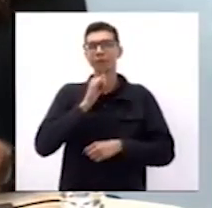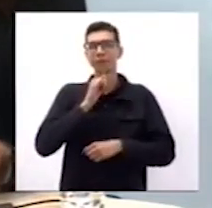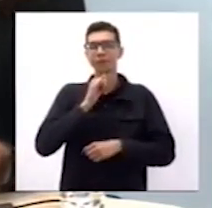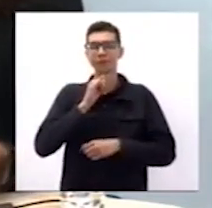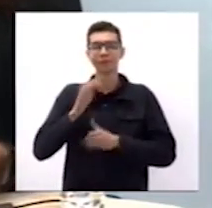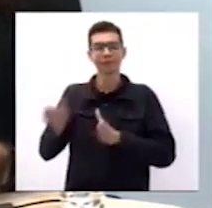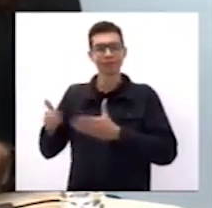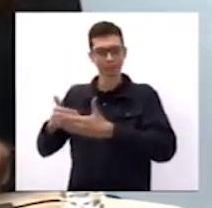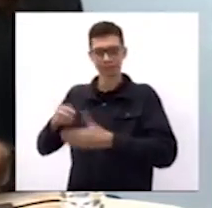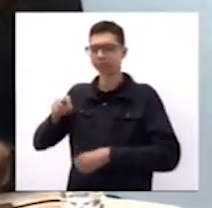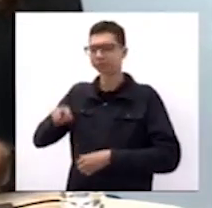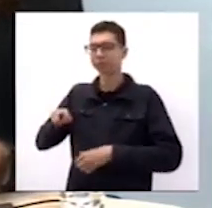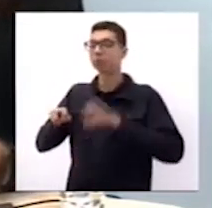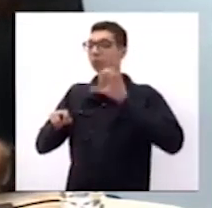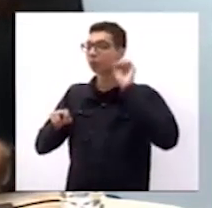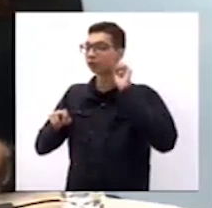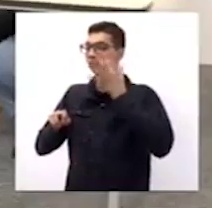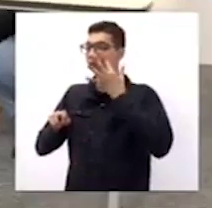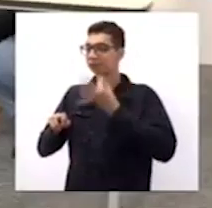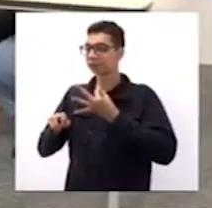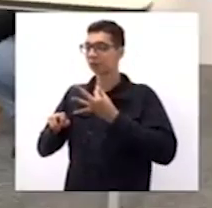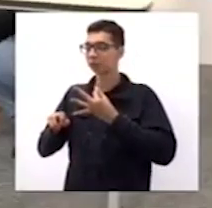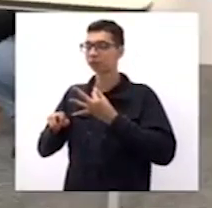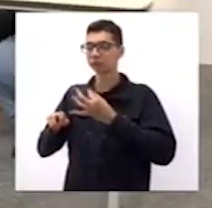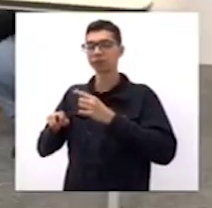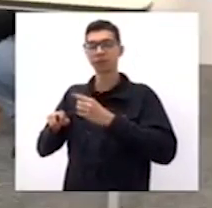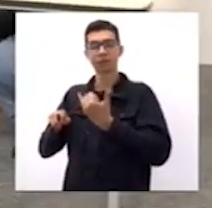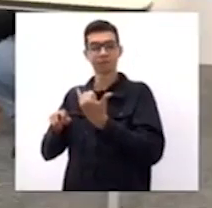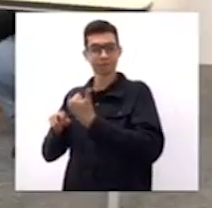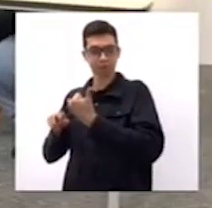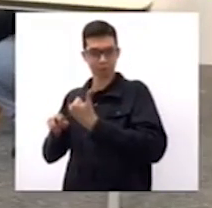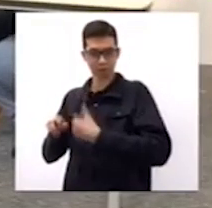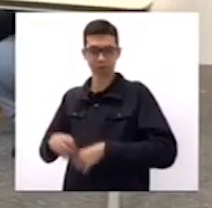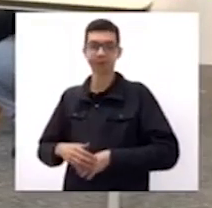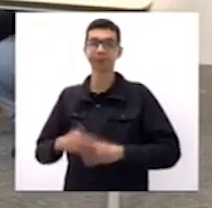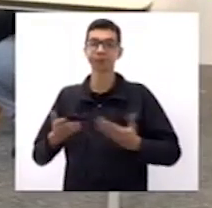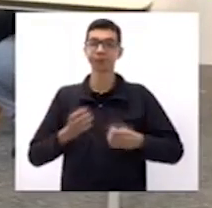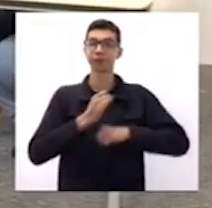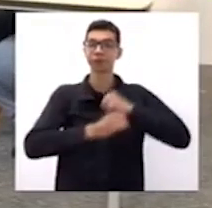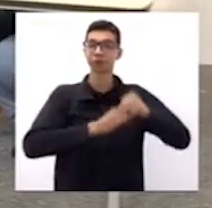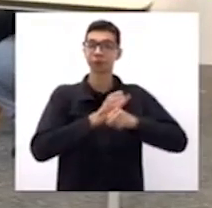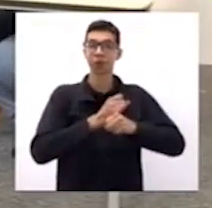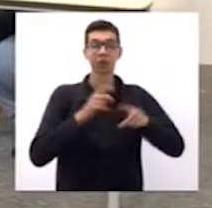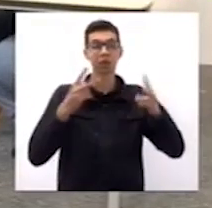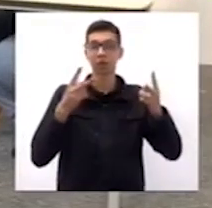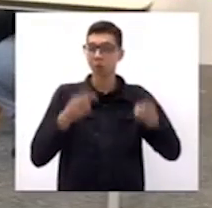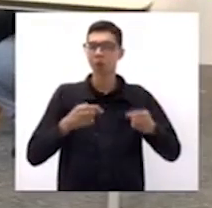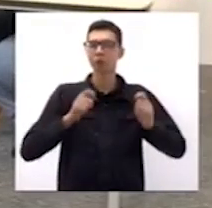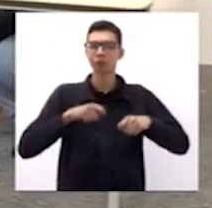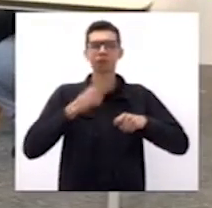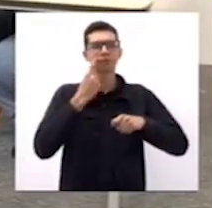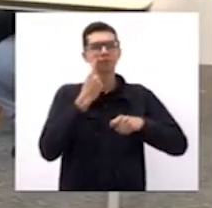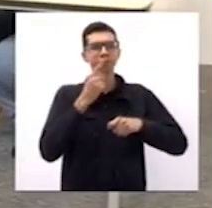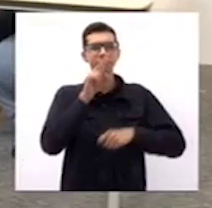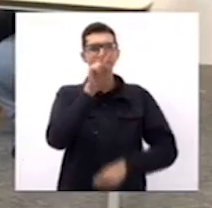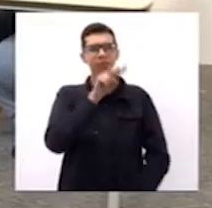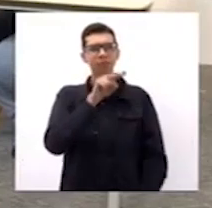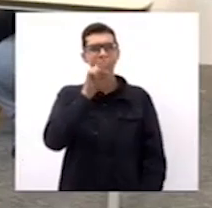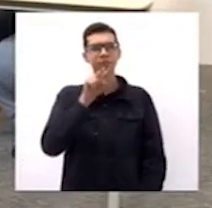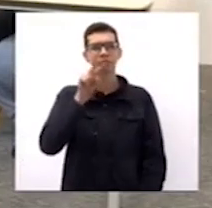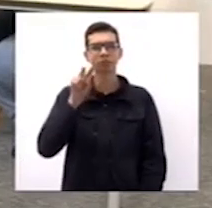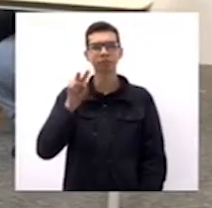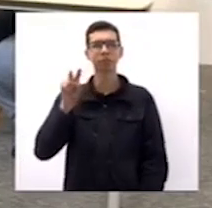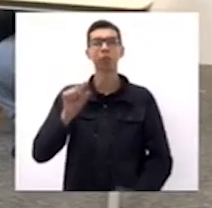contribuições que os meus colegas estão fazendo, né? Então, é uma ferramenta que a gente pode utilizar aí dentro